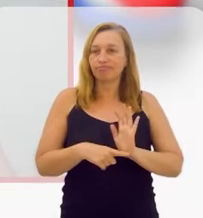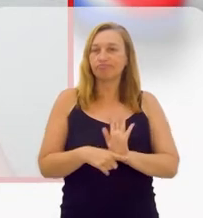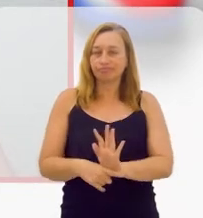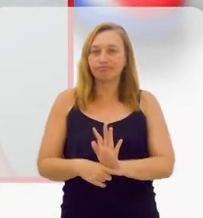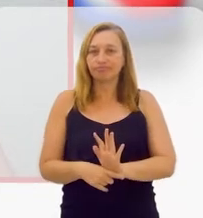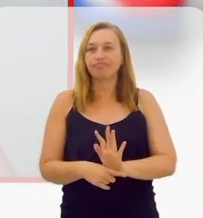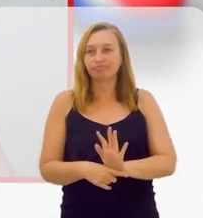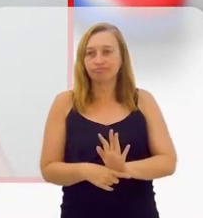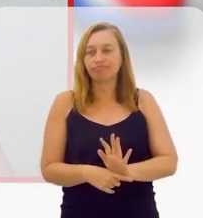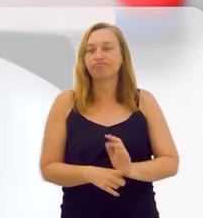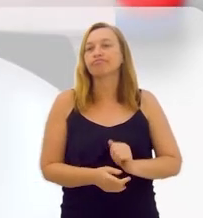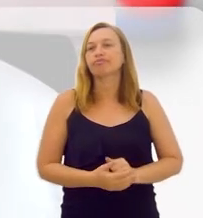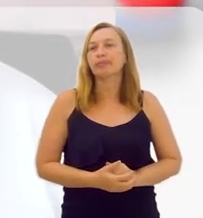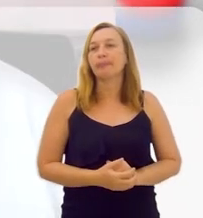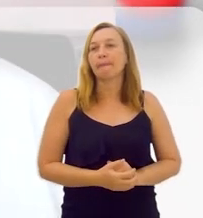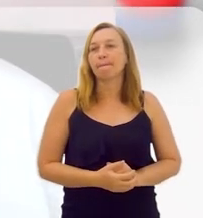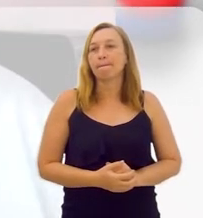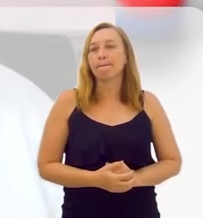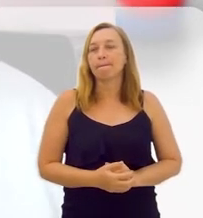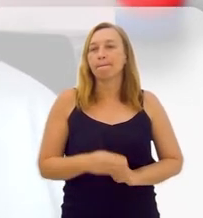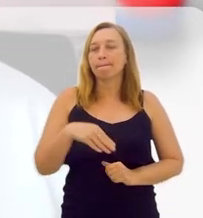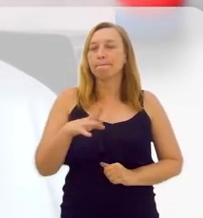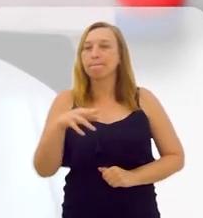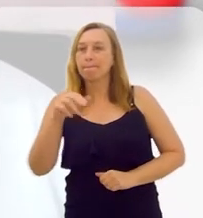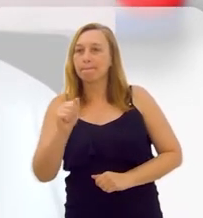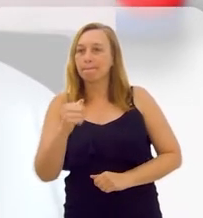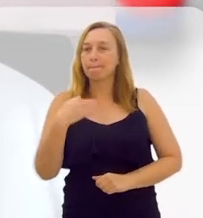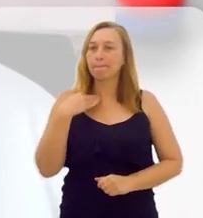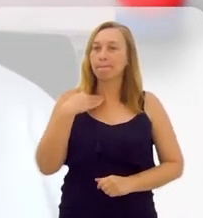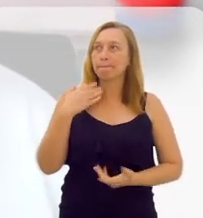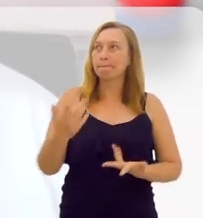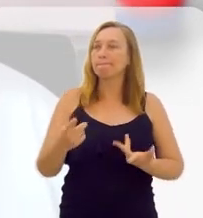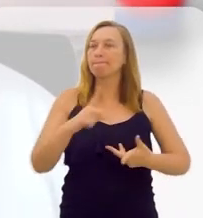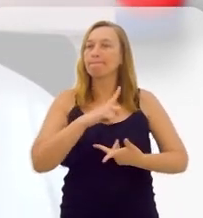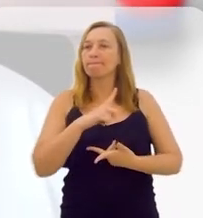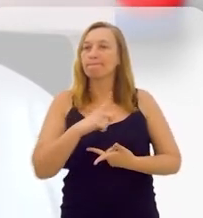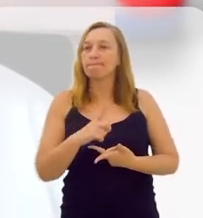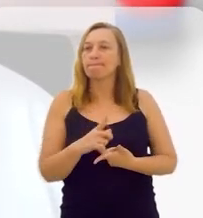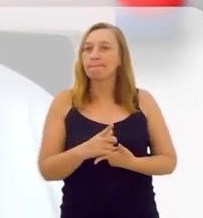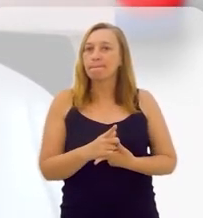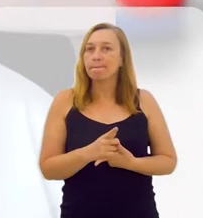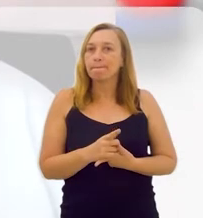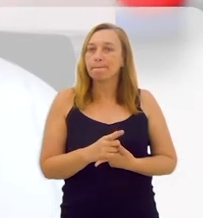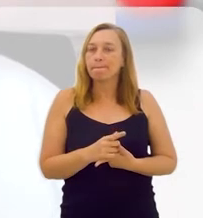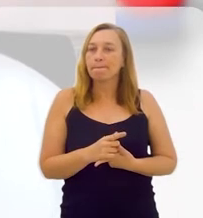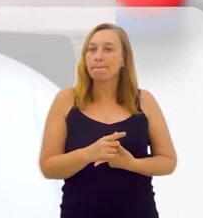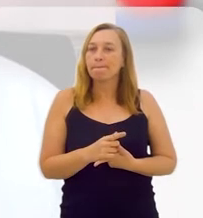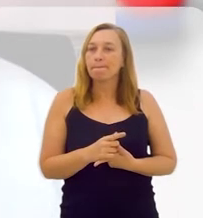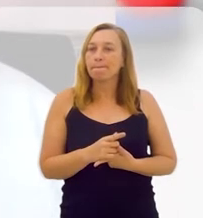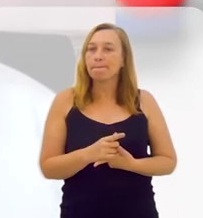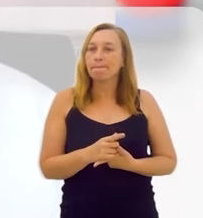ela ajuda bastante, né? Ele, inclusive, o Mumbuca, ele tem